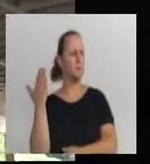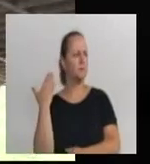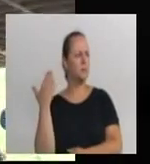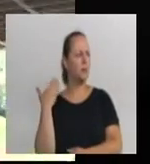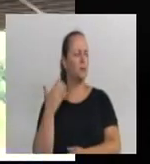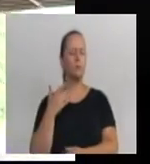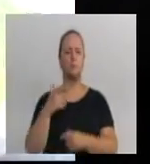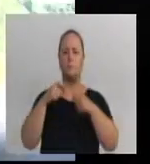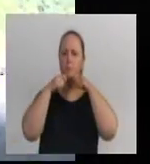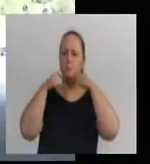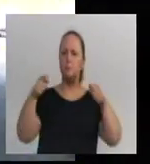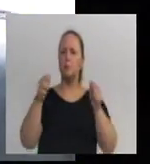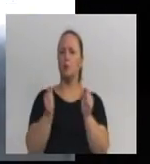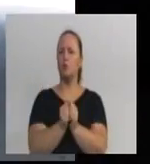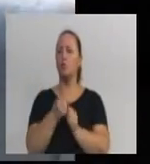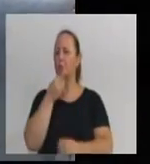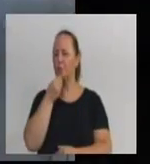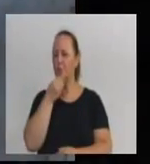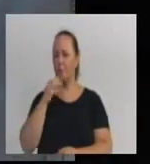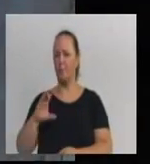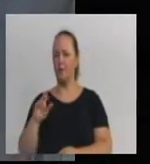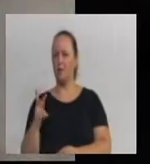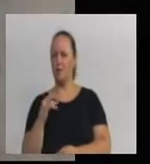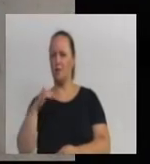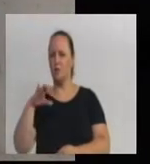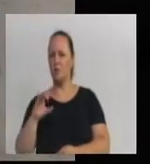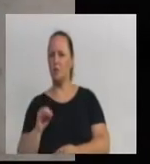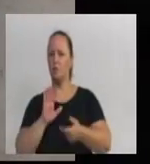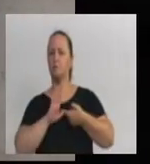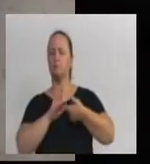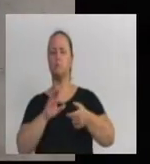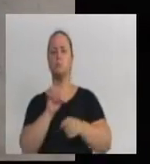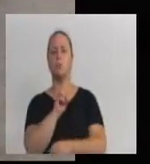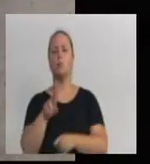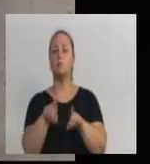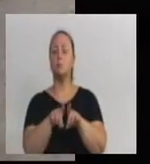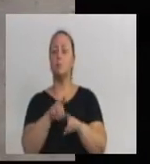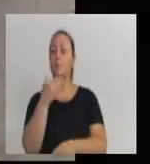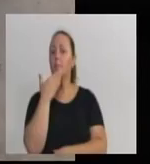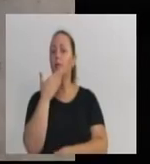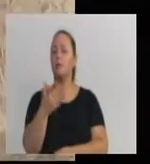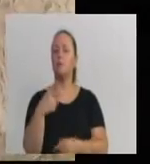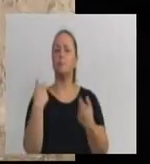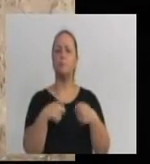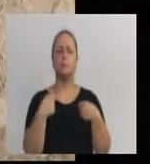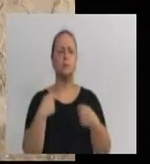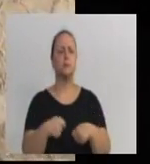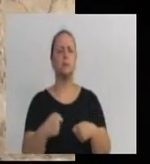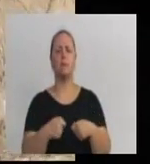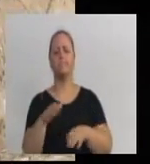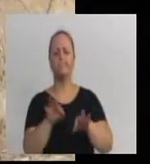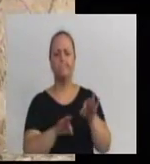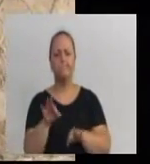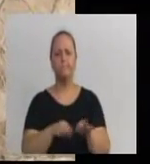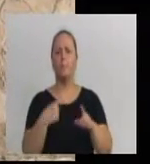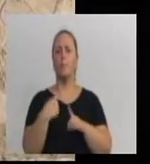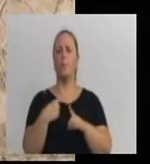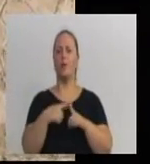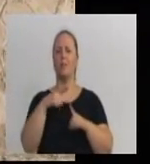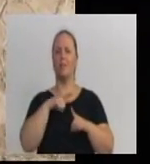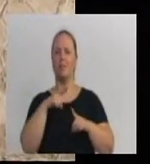junto, demonstrando ou pedindo para que se tomasse providência junto a esse viaduto que estava, na época, já demonstrando